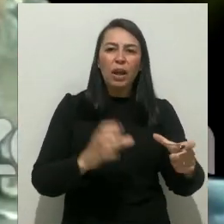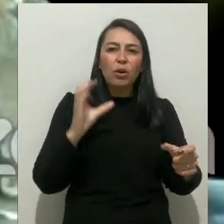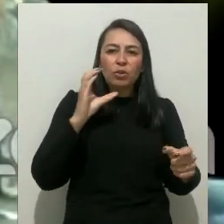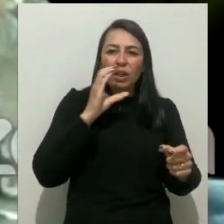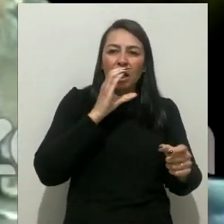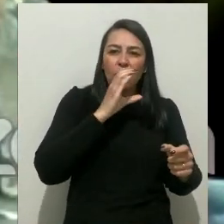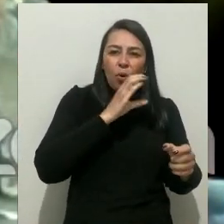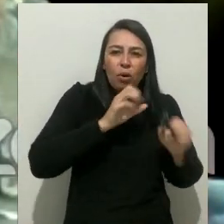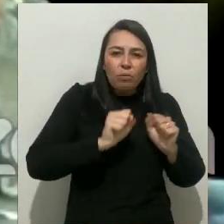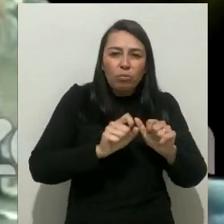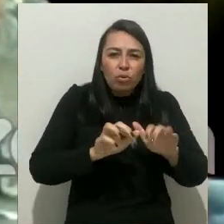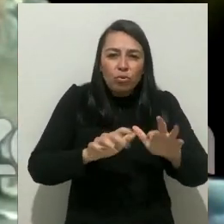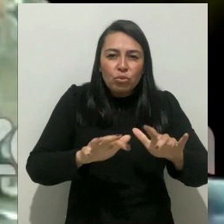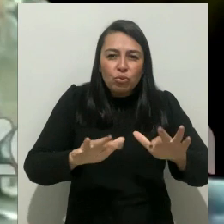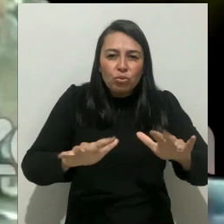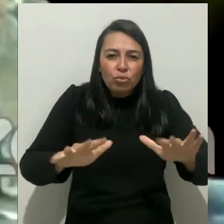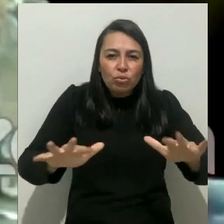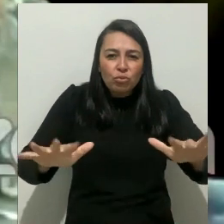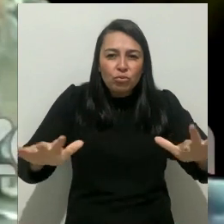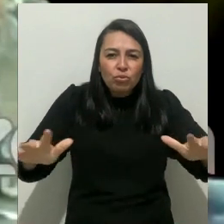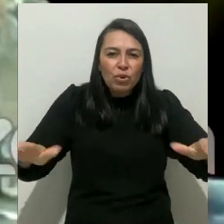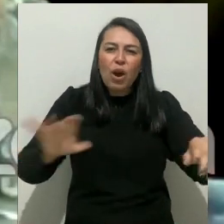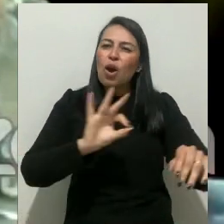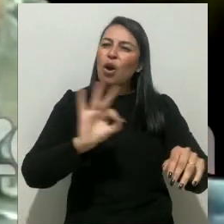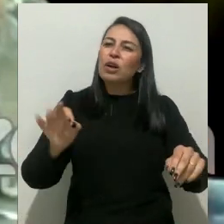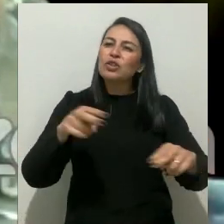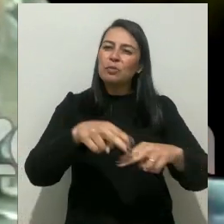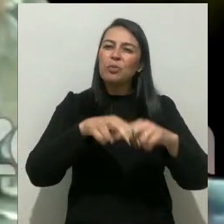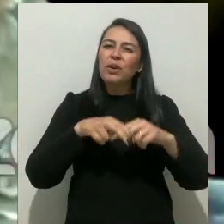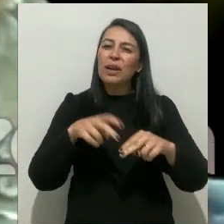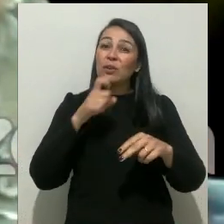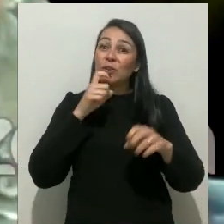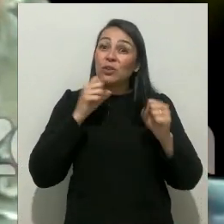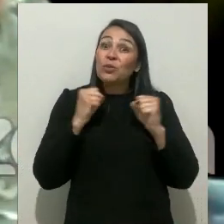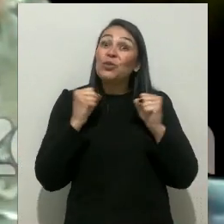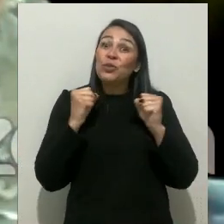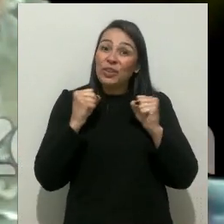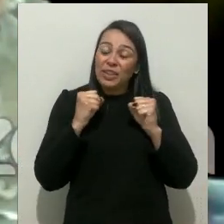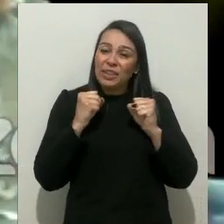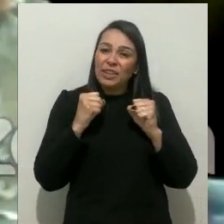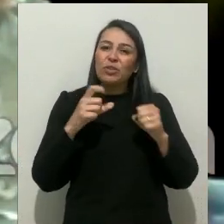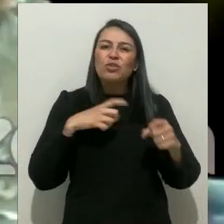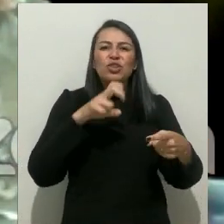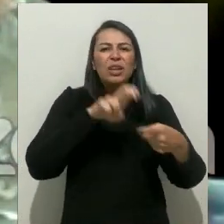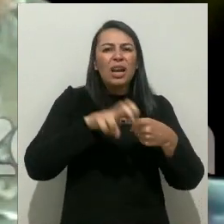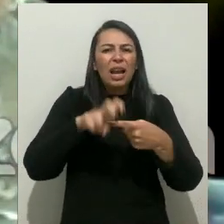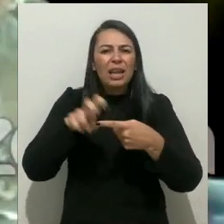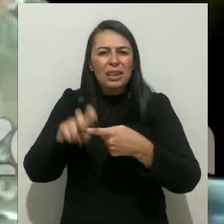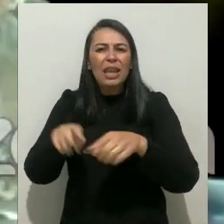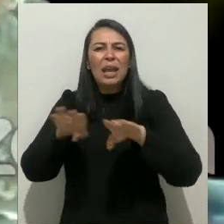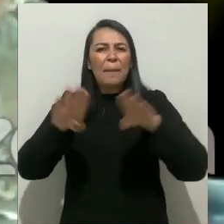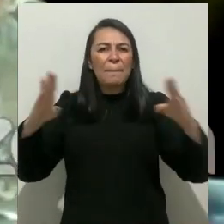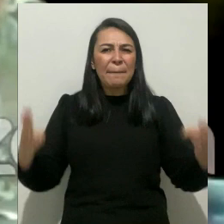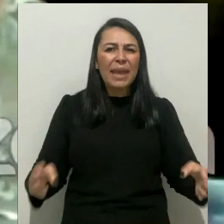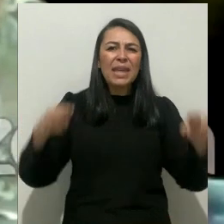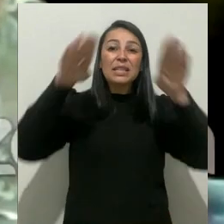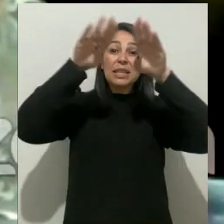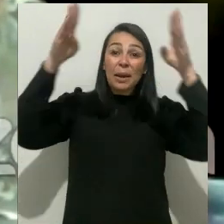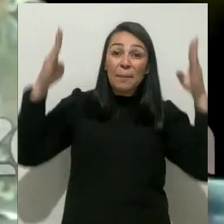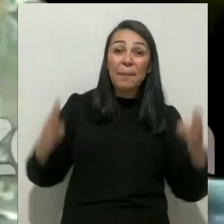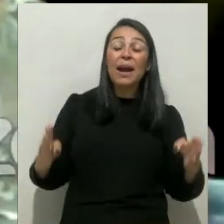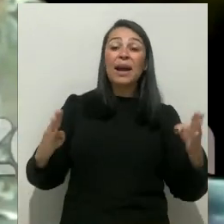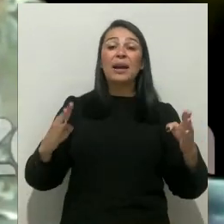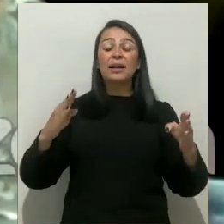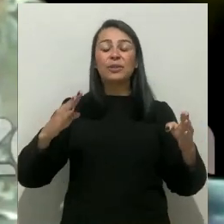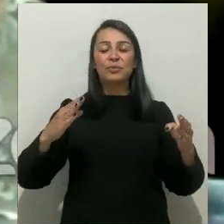juntas ao rodapé, bem apreciáveis para a estação invernosa próxima, cadeiras, bancos, mesas, armários em